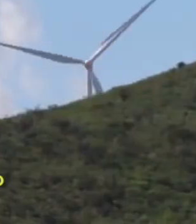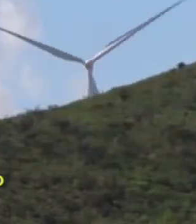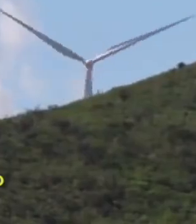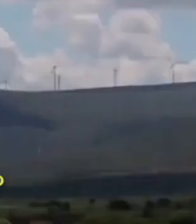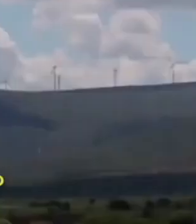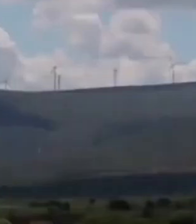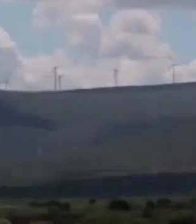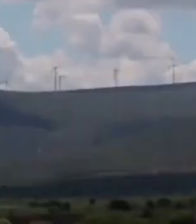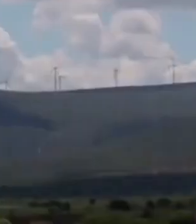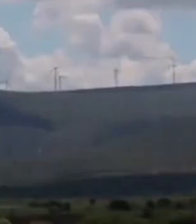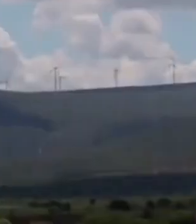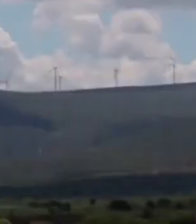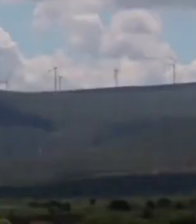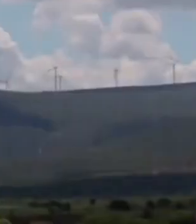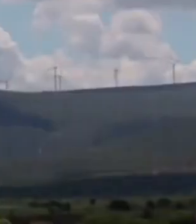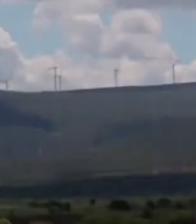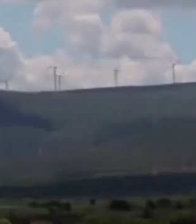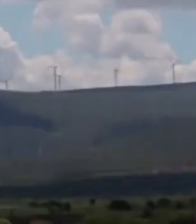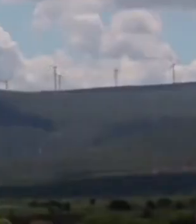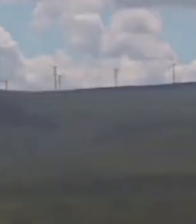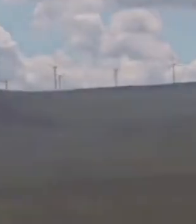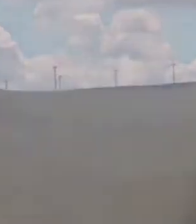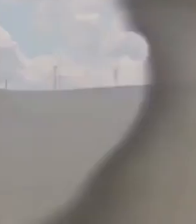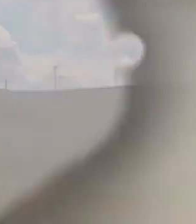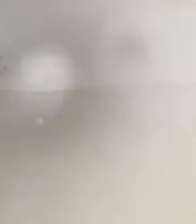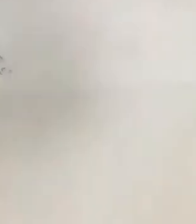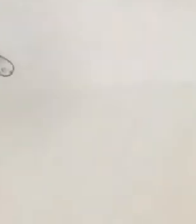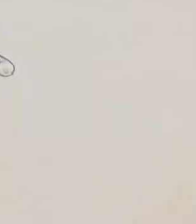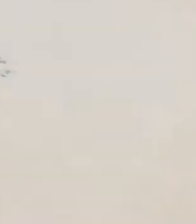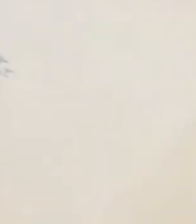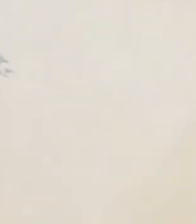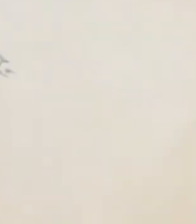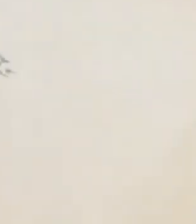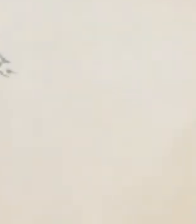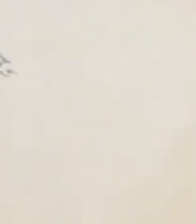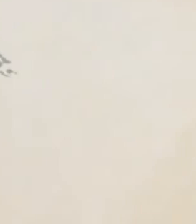matriz energética, a instalação de parques eólicos.